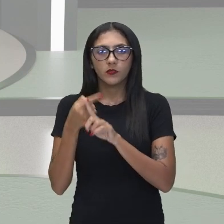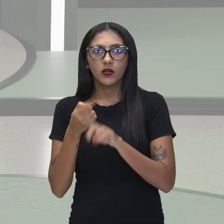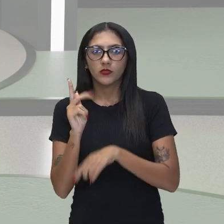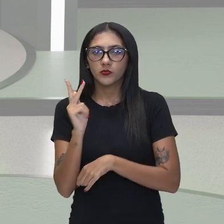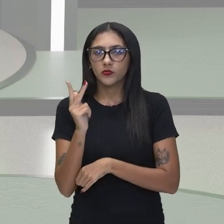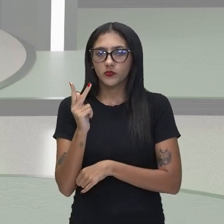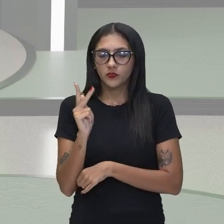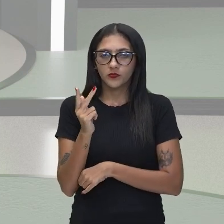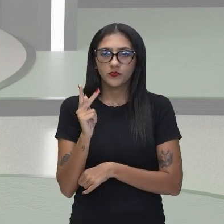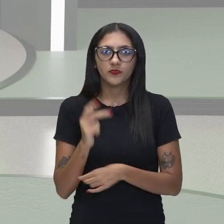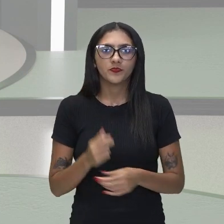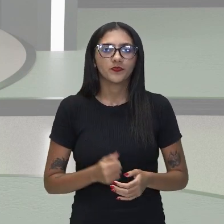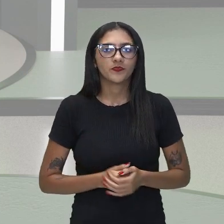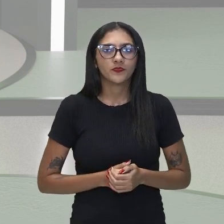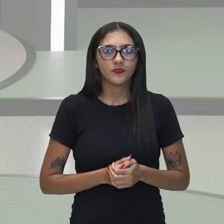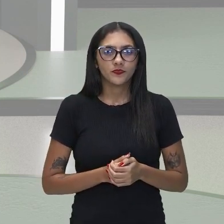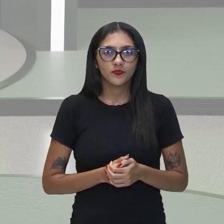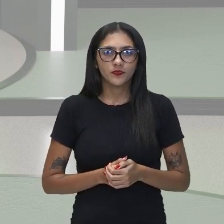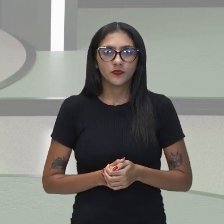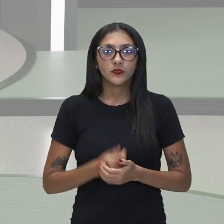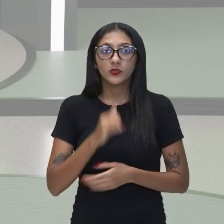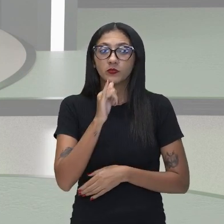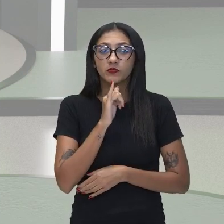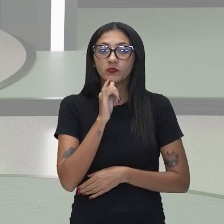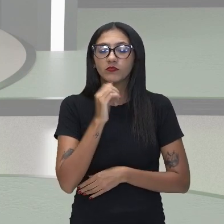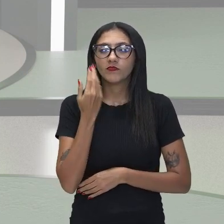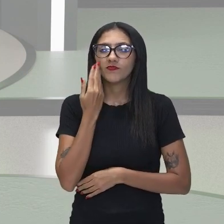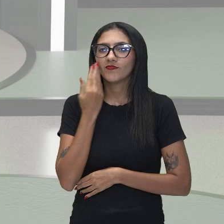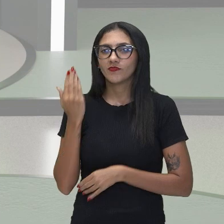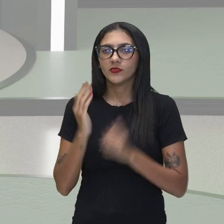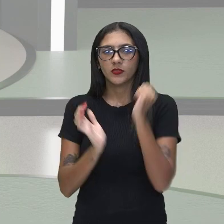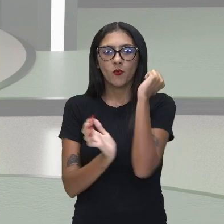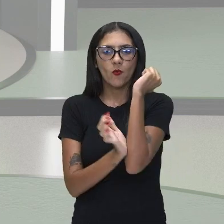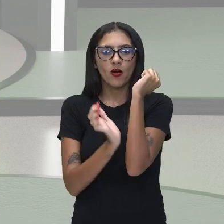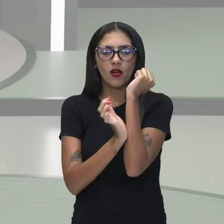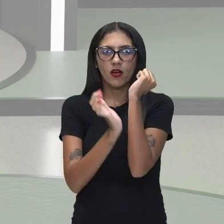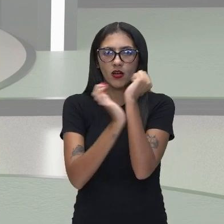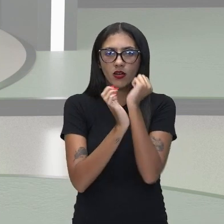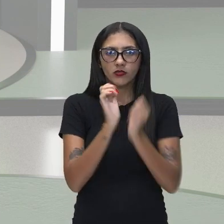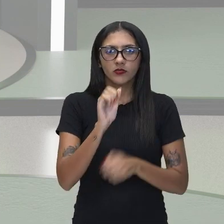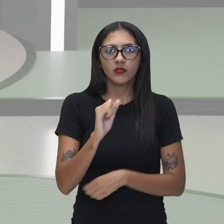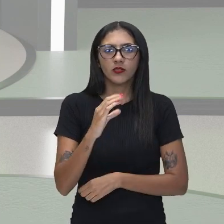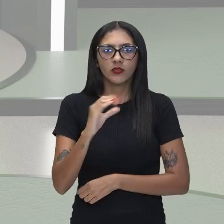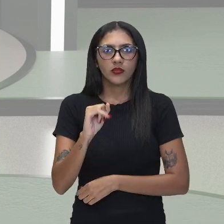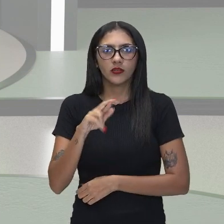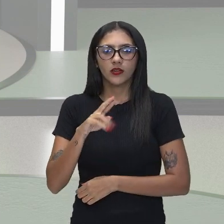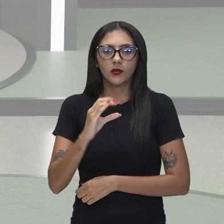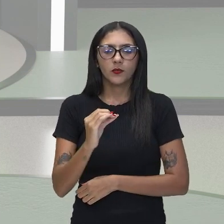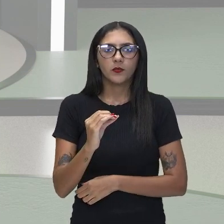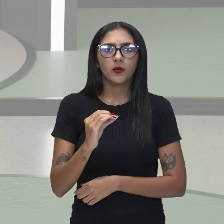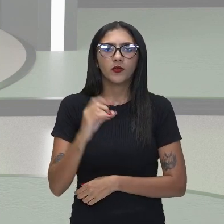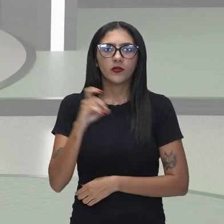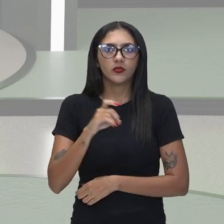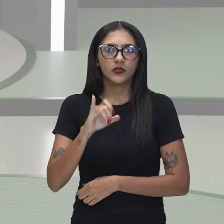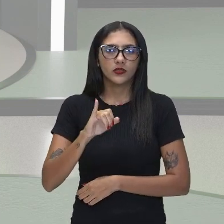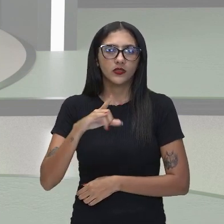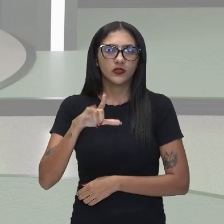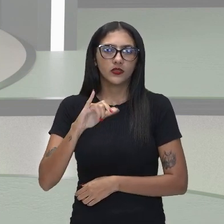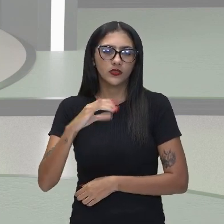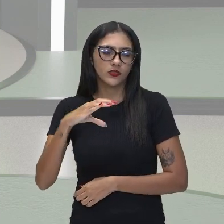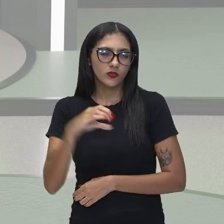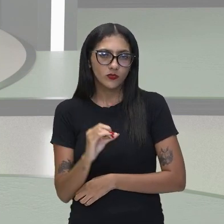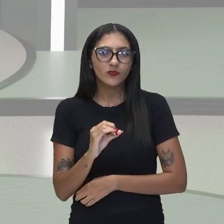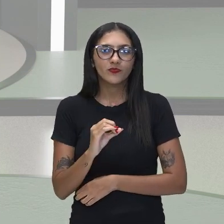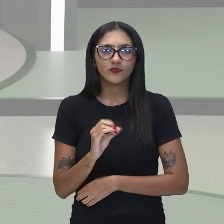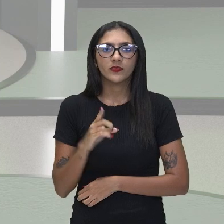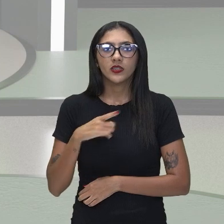exemplo, o ácido carboxílico. O que é um ácido carboxílico? É aquele que tem a carbonila e a hidroxila,